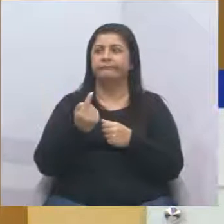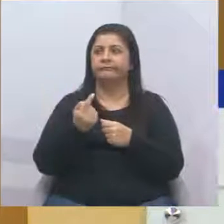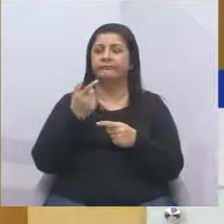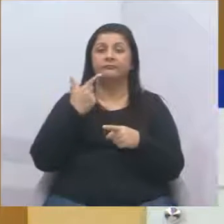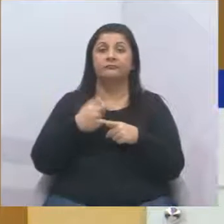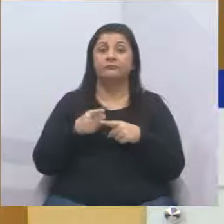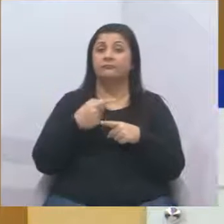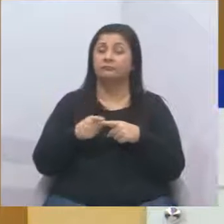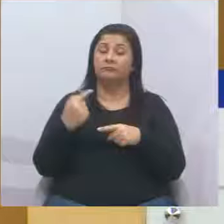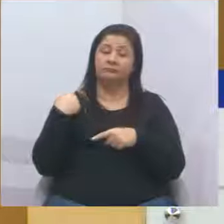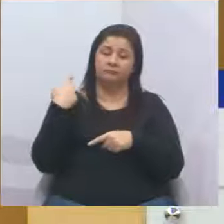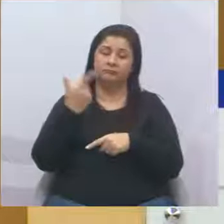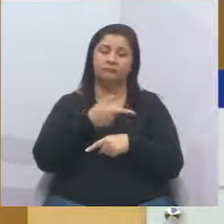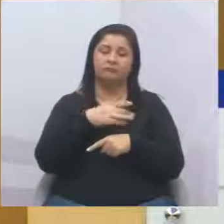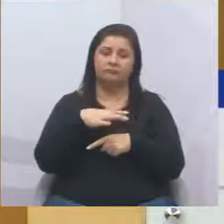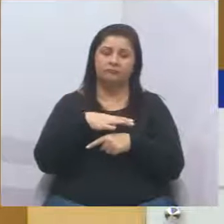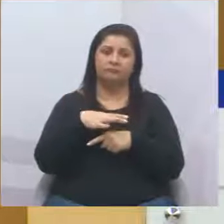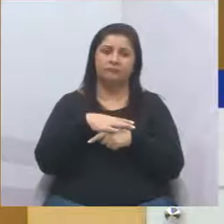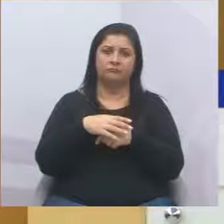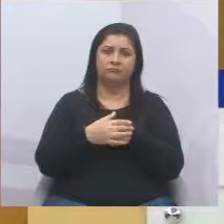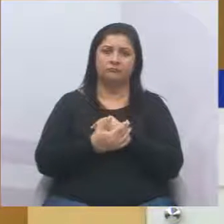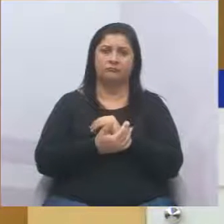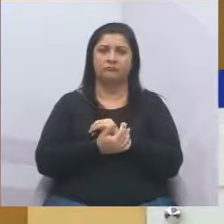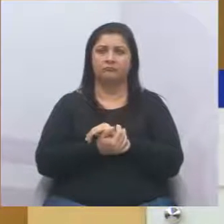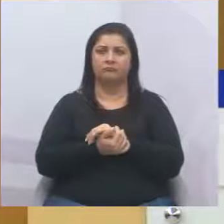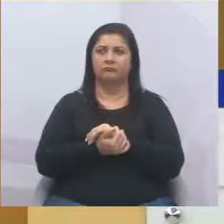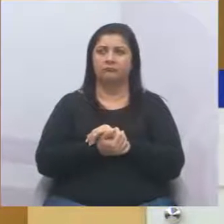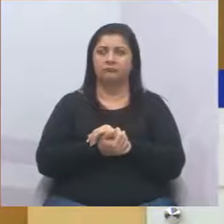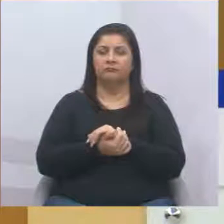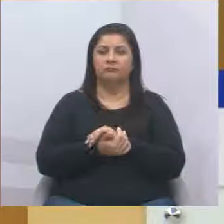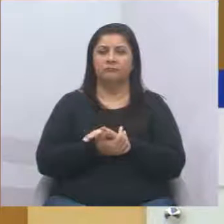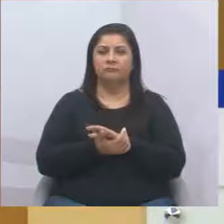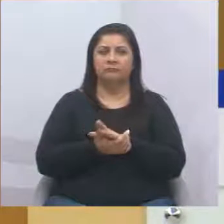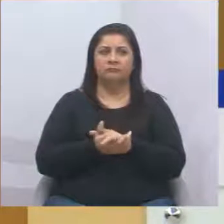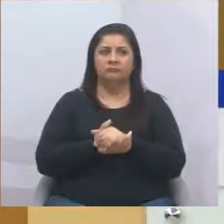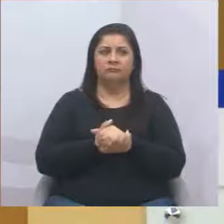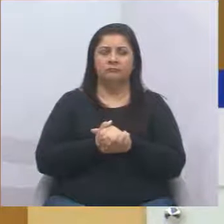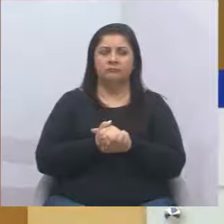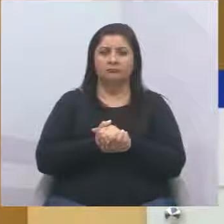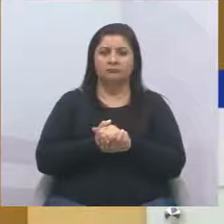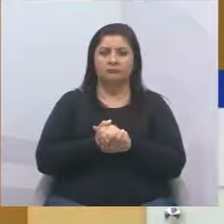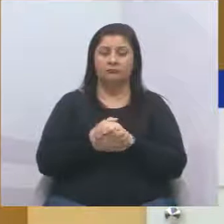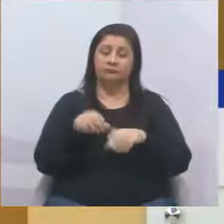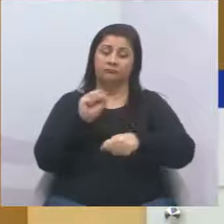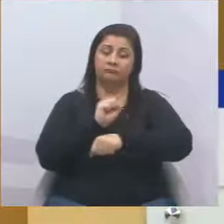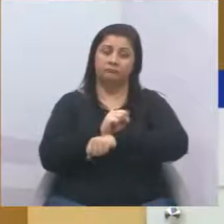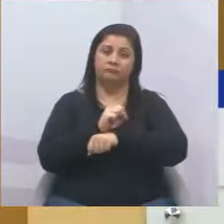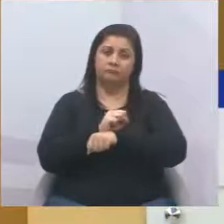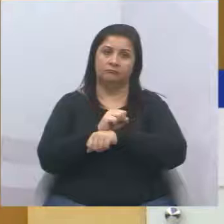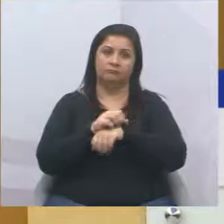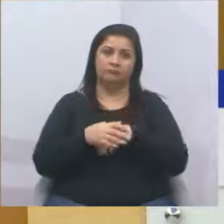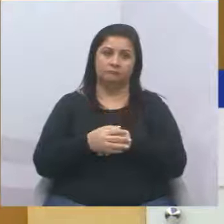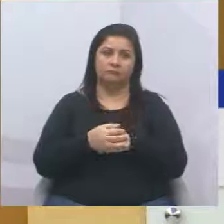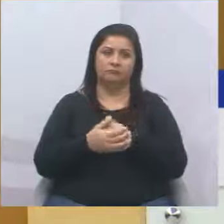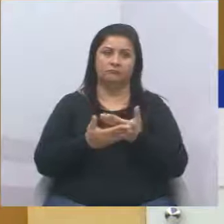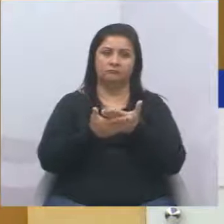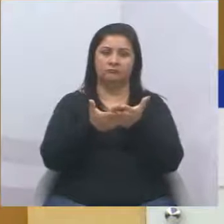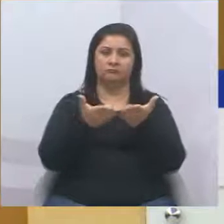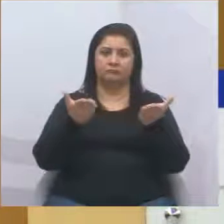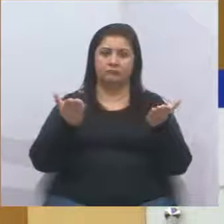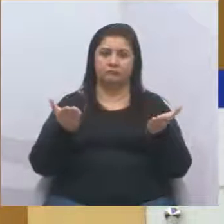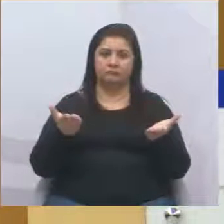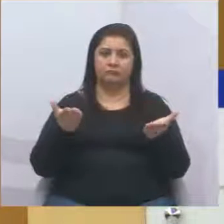nossa diversidade, biodiversidade, como falei anteriormente. Então, espero aqui que os nobres